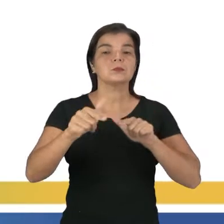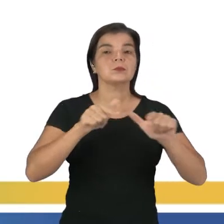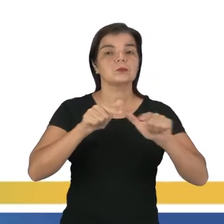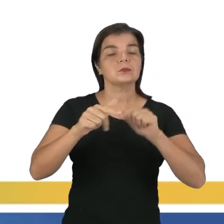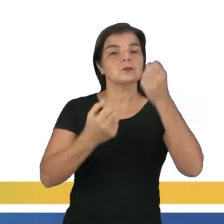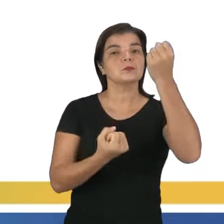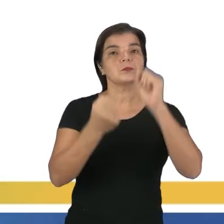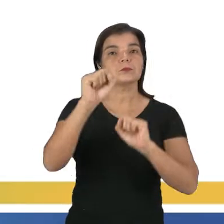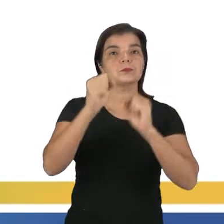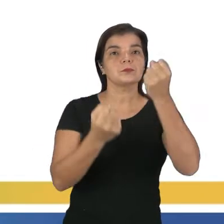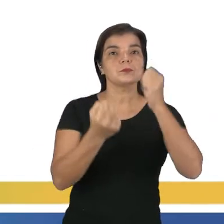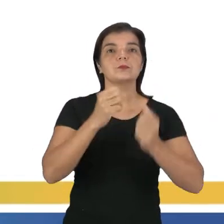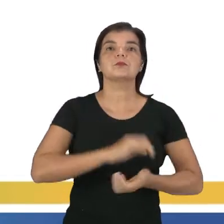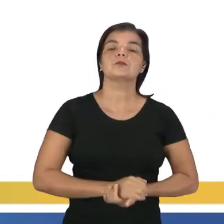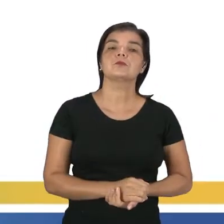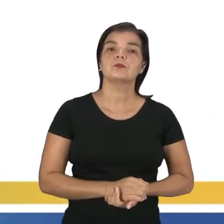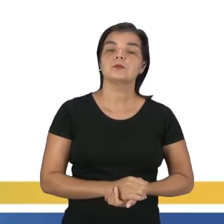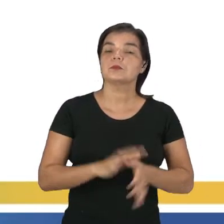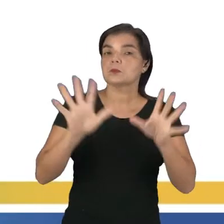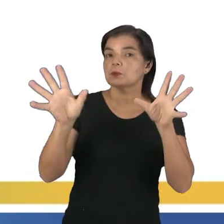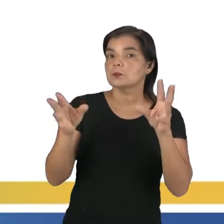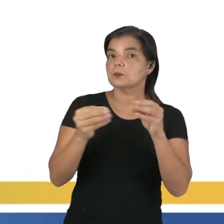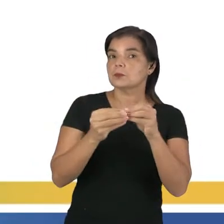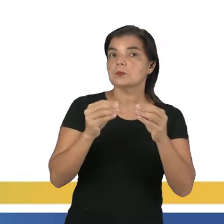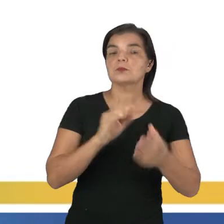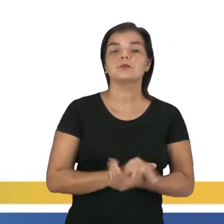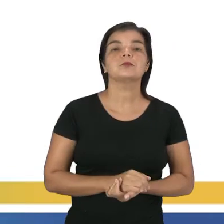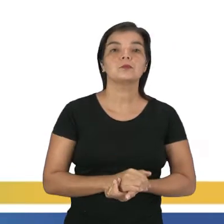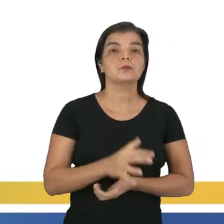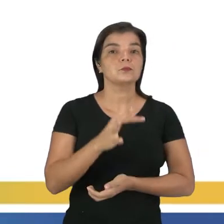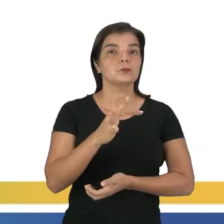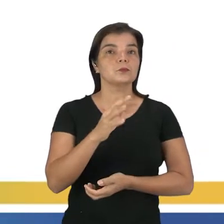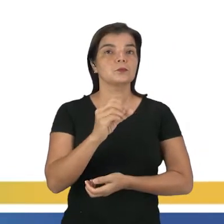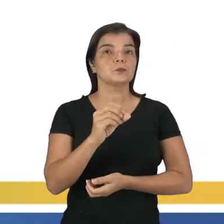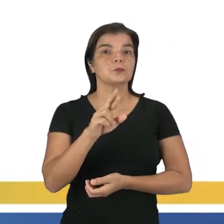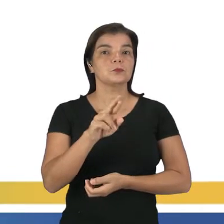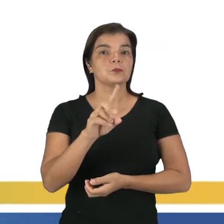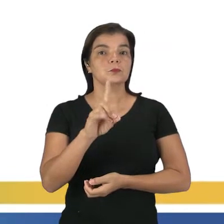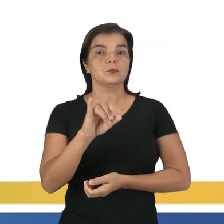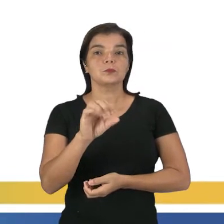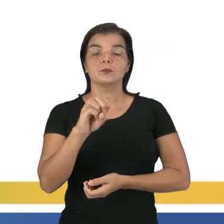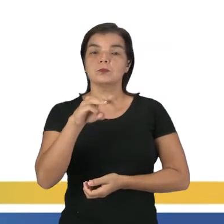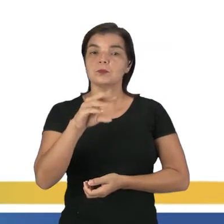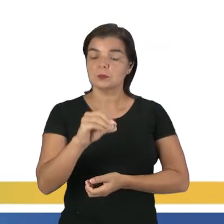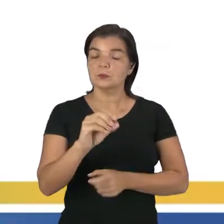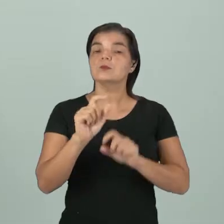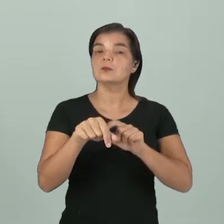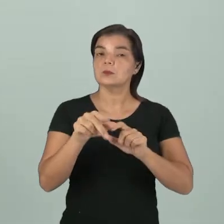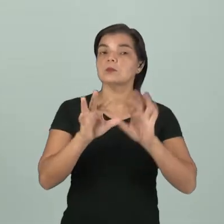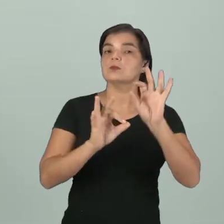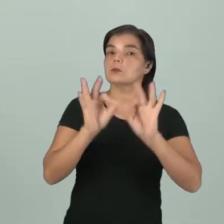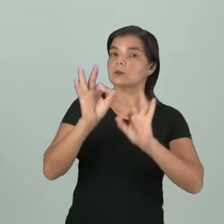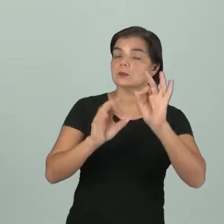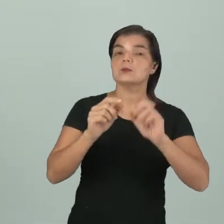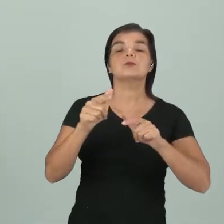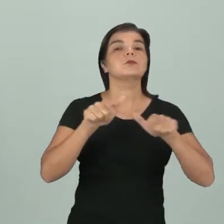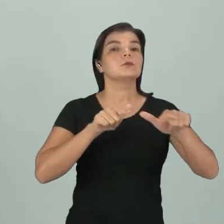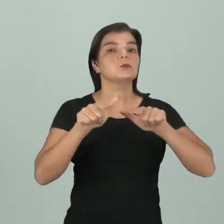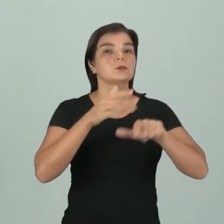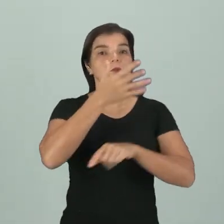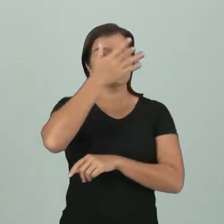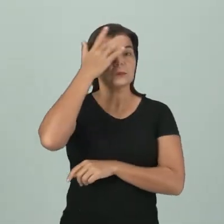do trabalho industrial. Resumindo, o que é isso? O Fordismo é uma prática, é uma forma de organização do trabalho